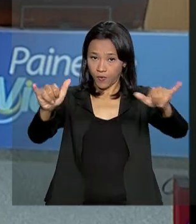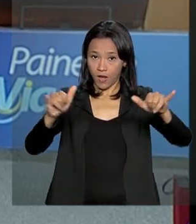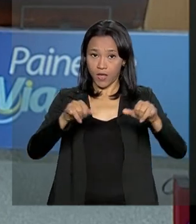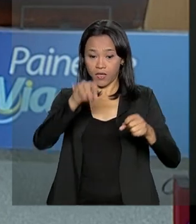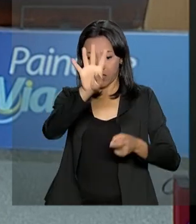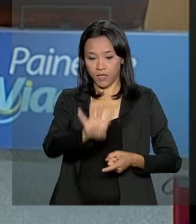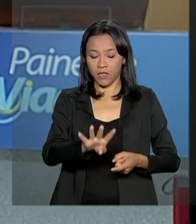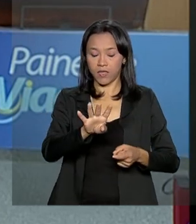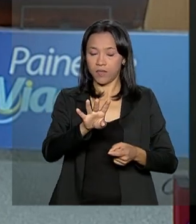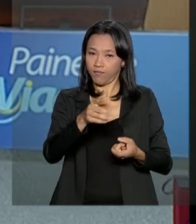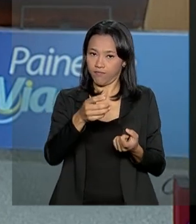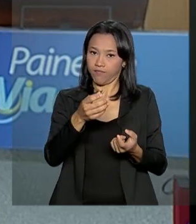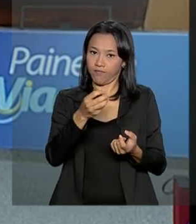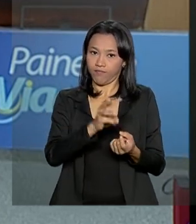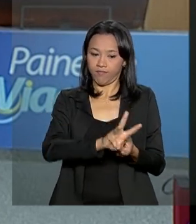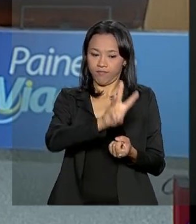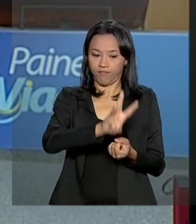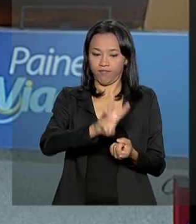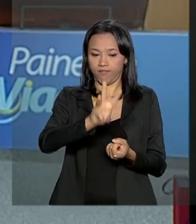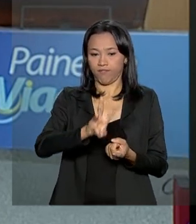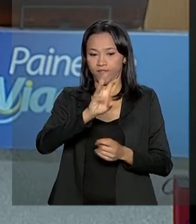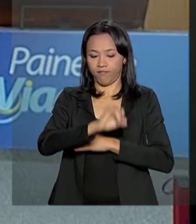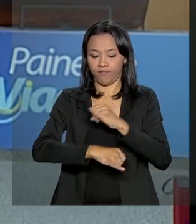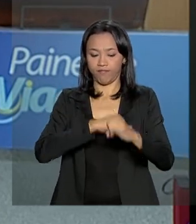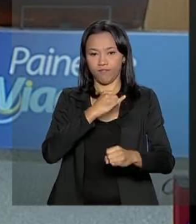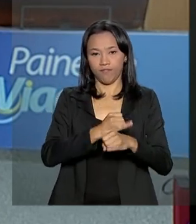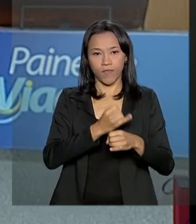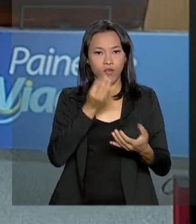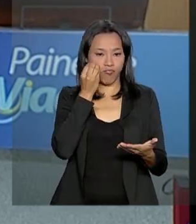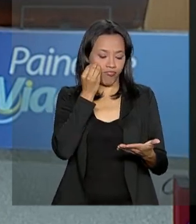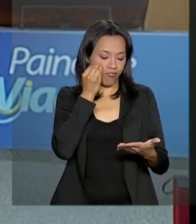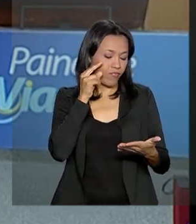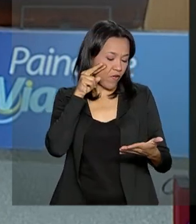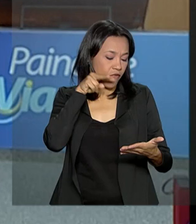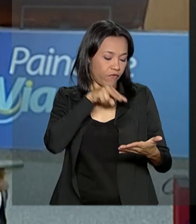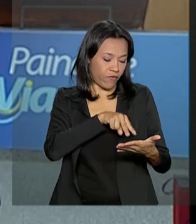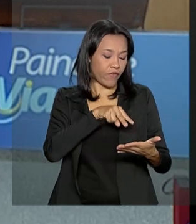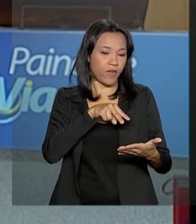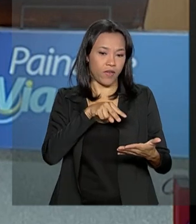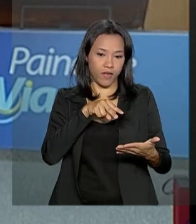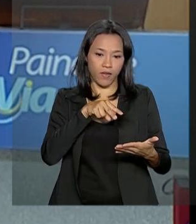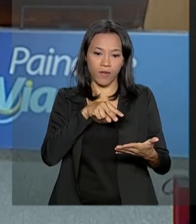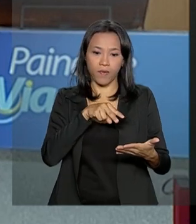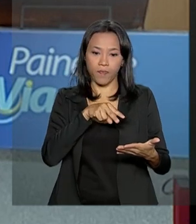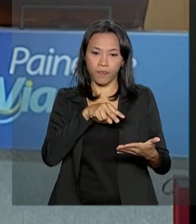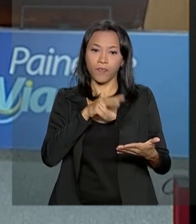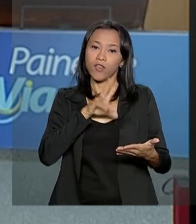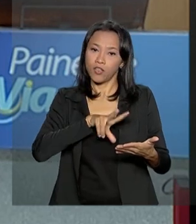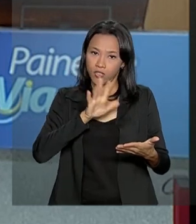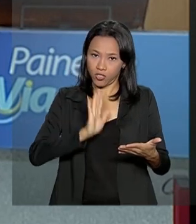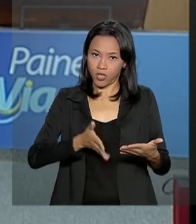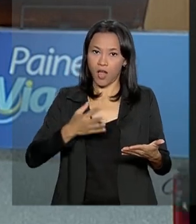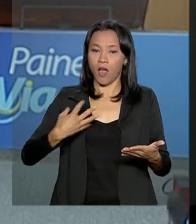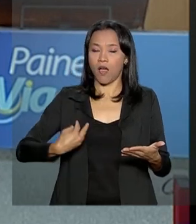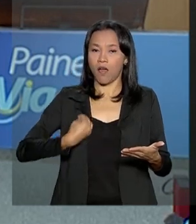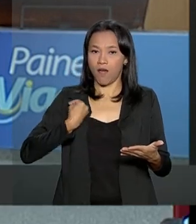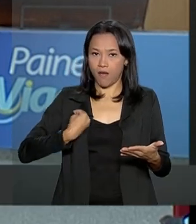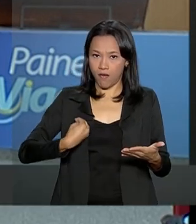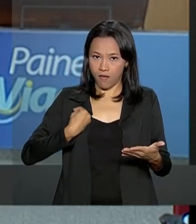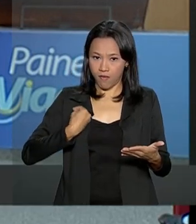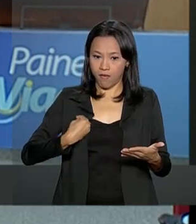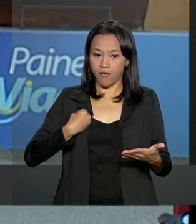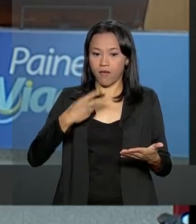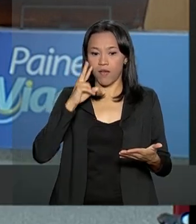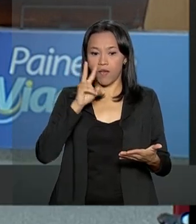esse site já está no ar eu acabei de entrar pelo celular e conseguir ver que há já está funcionando o site eu vou passar o endereço